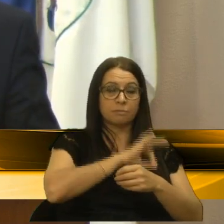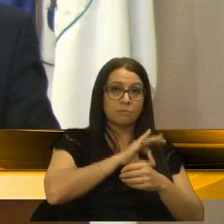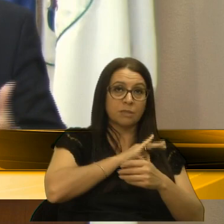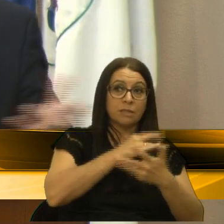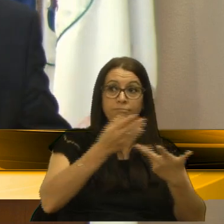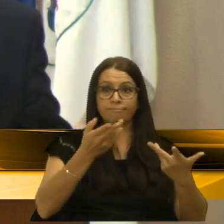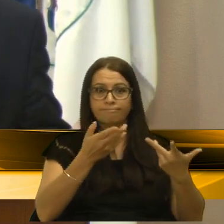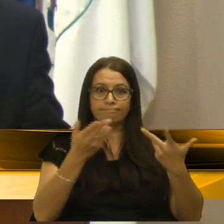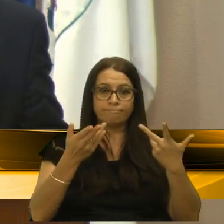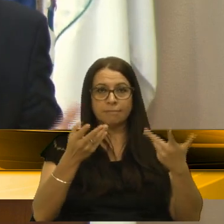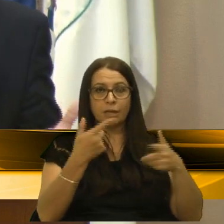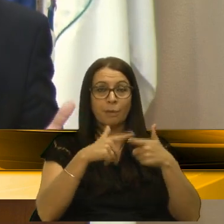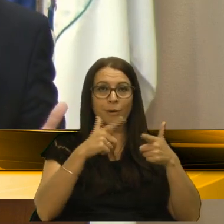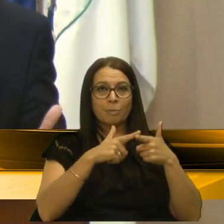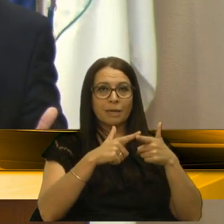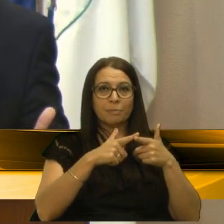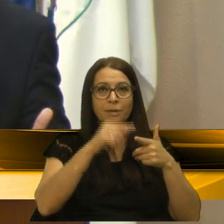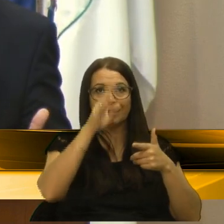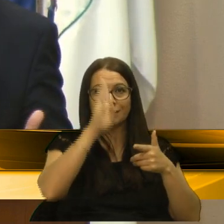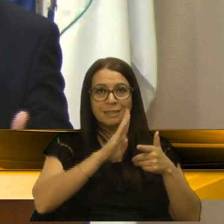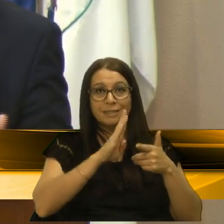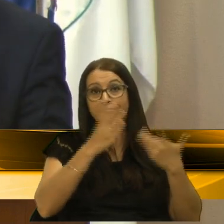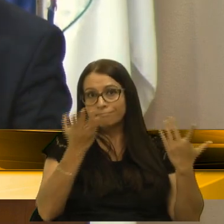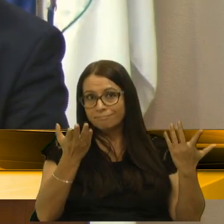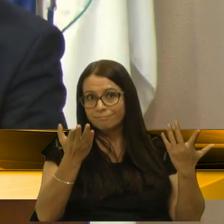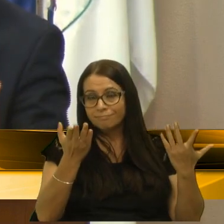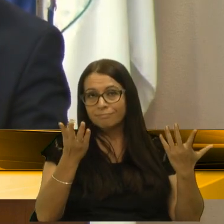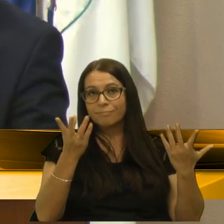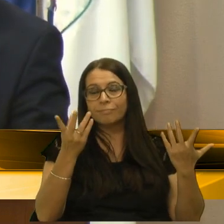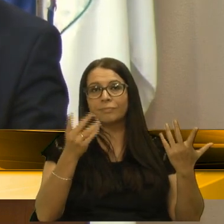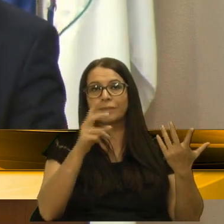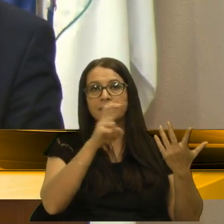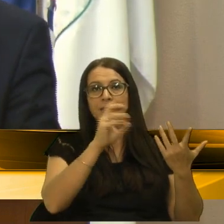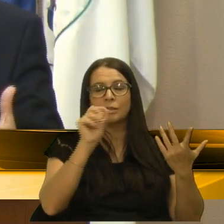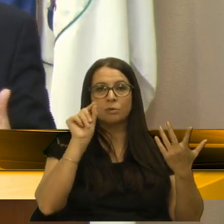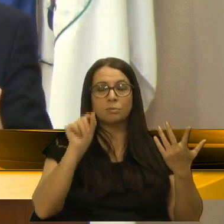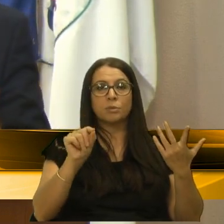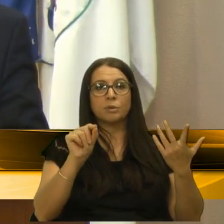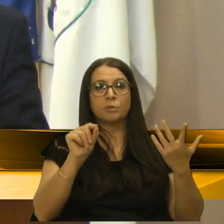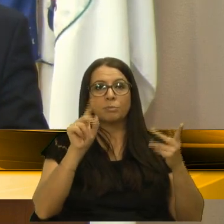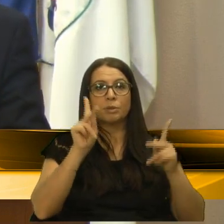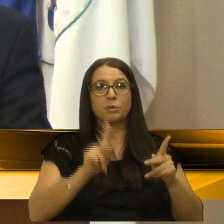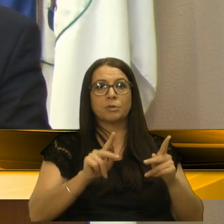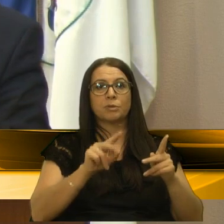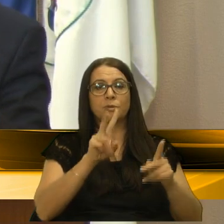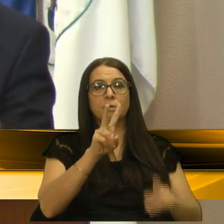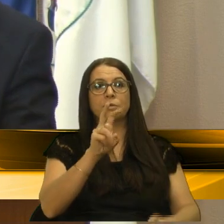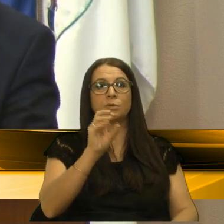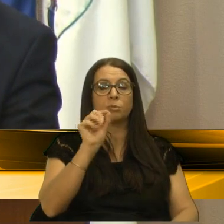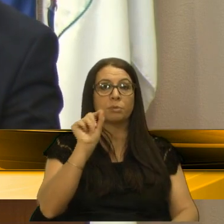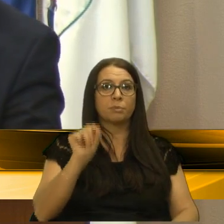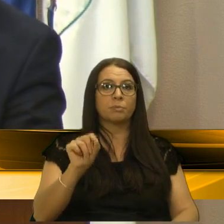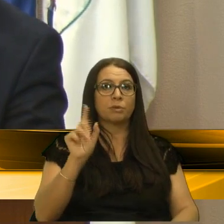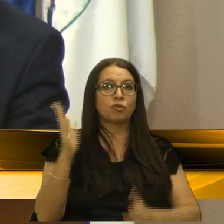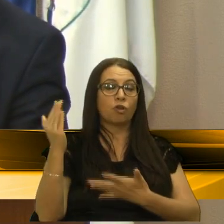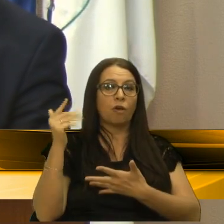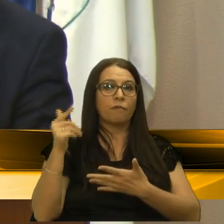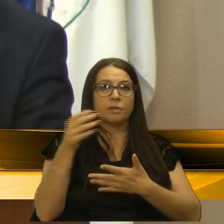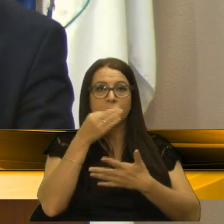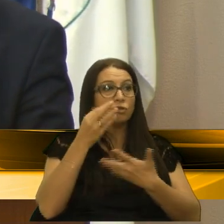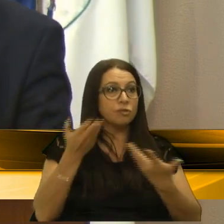E aí é o problema das gratuidades. Quer dizer, tem 500 mil habitantes aqui, 250 mil são, sei lá quantos jovens tem em Caxias do